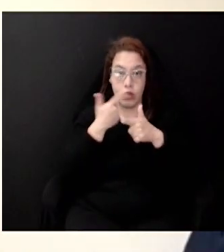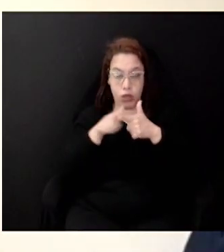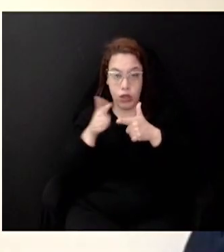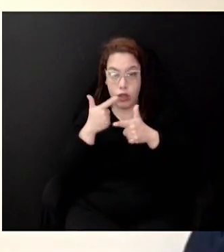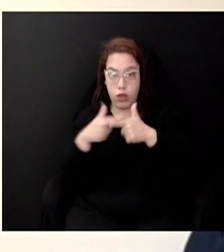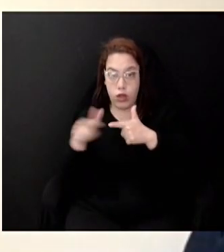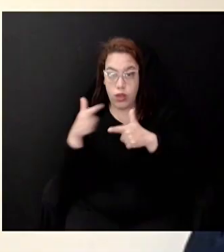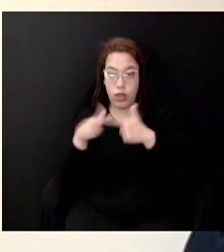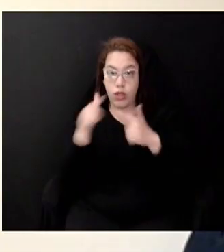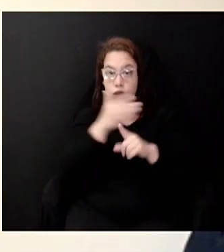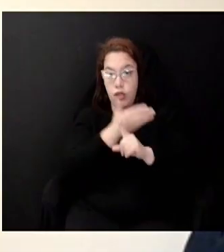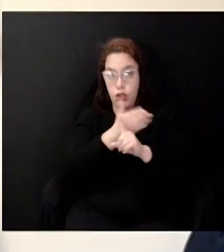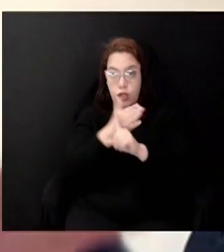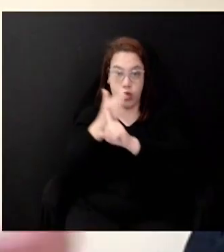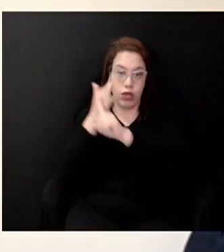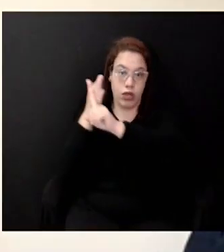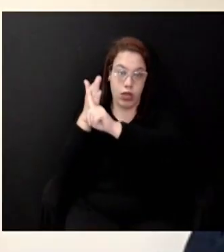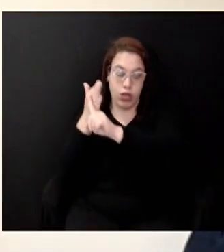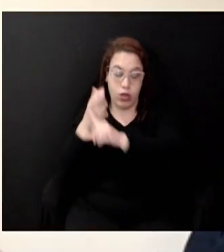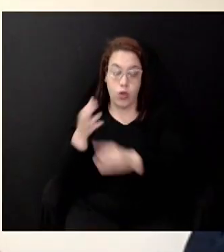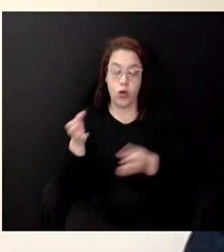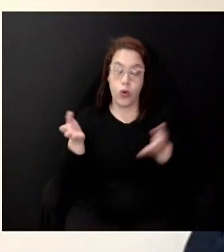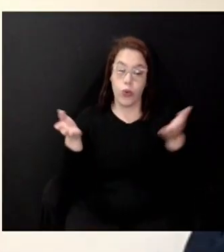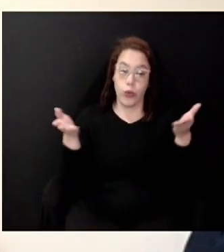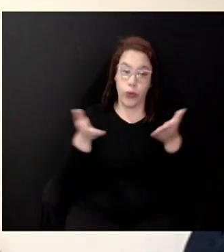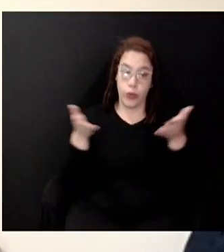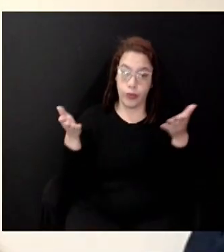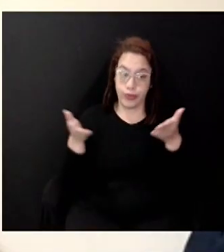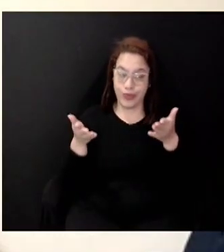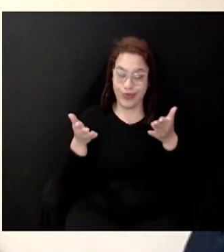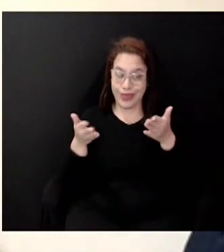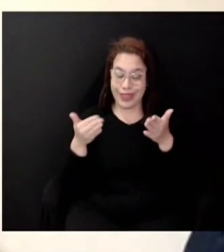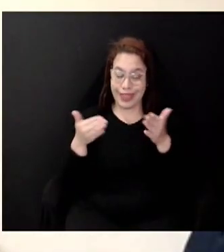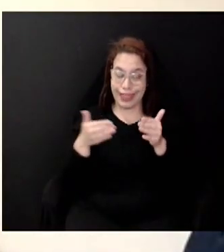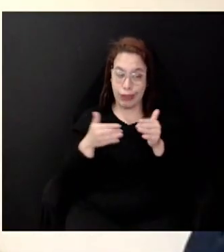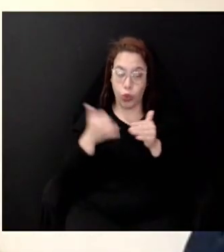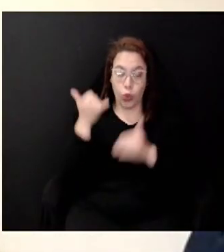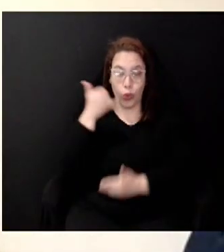tecnologia no mundo atual, né, o excesso do uso. Então, para quem tiver